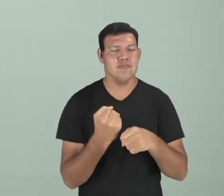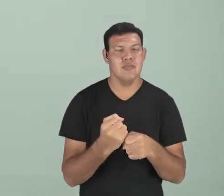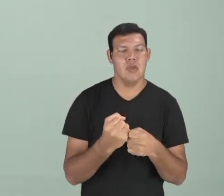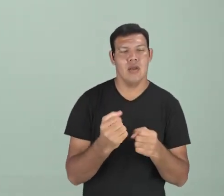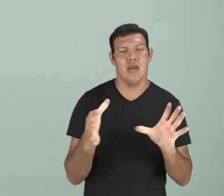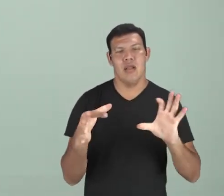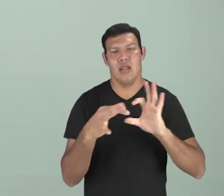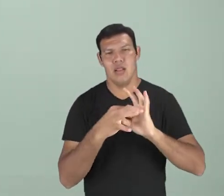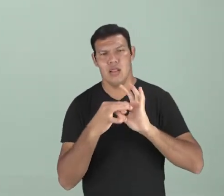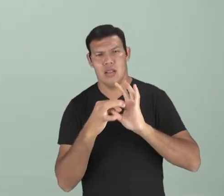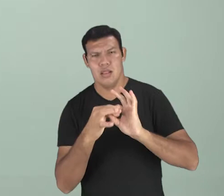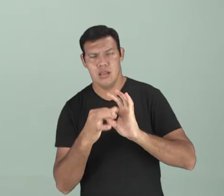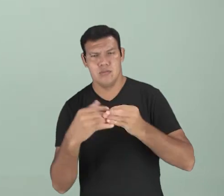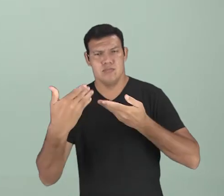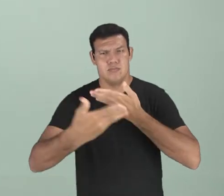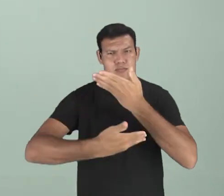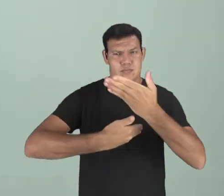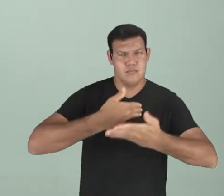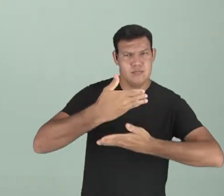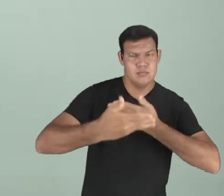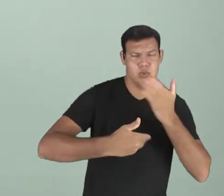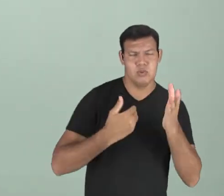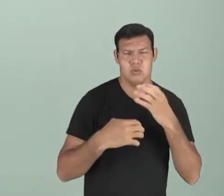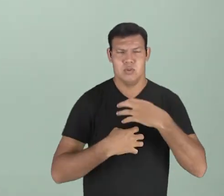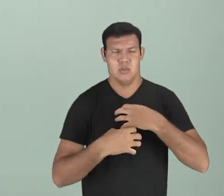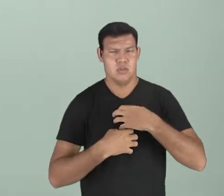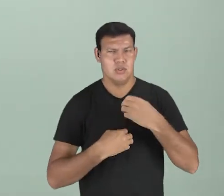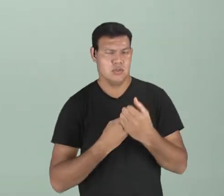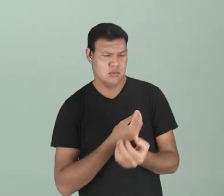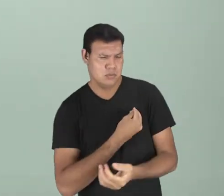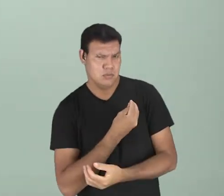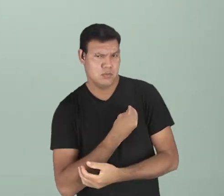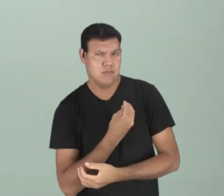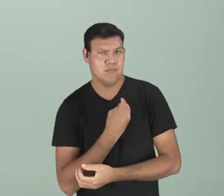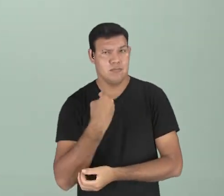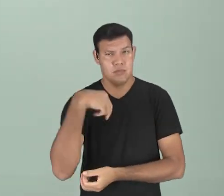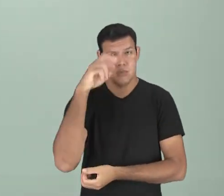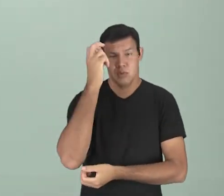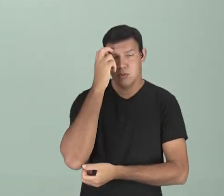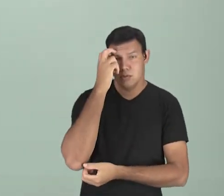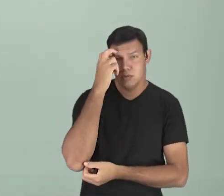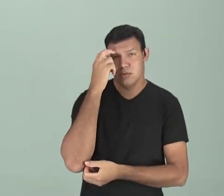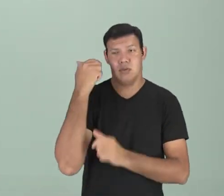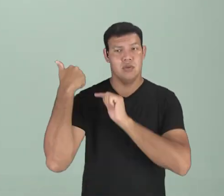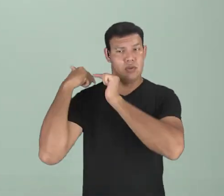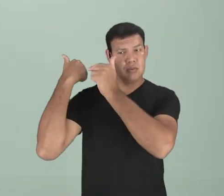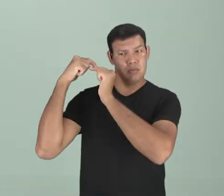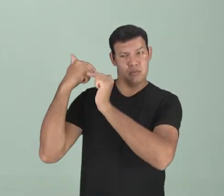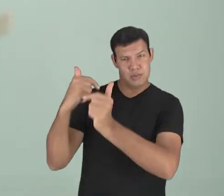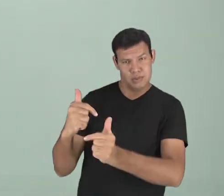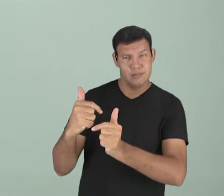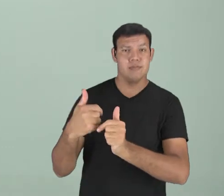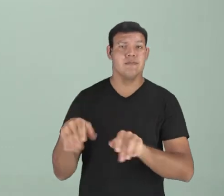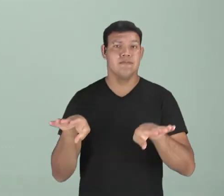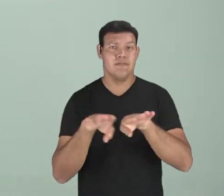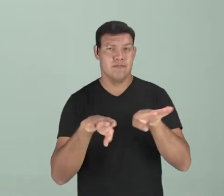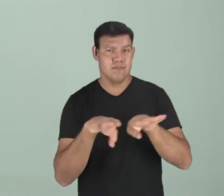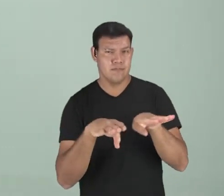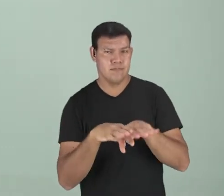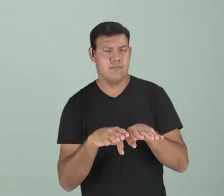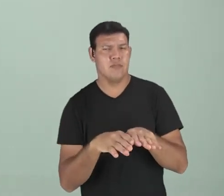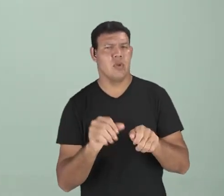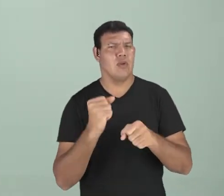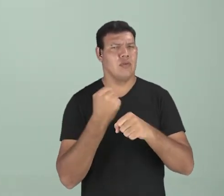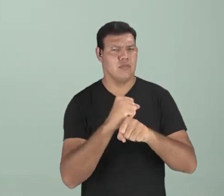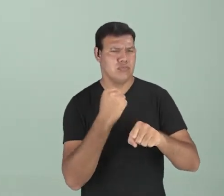laços, suas formas de vida, sua cultura, suas tradições, sua língua, vai construindo bens